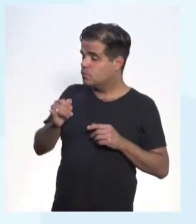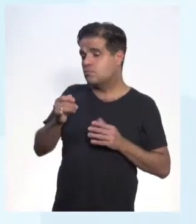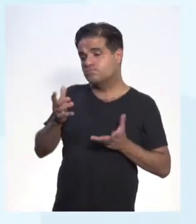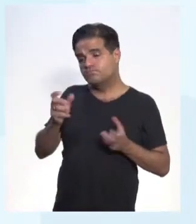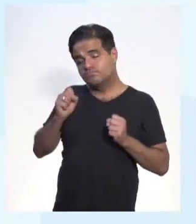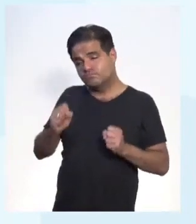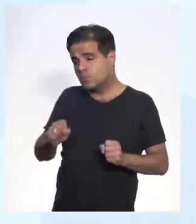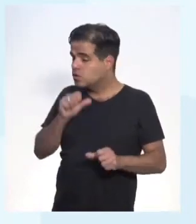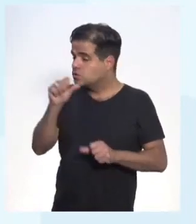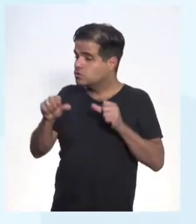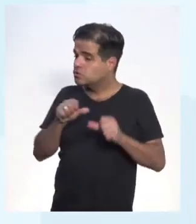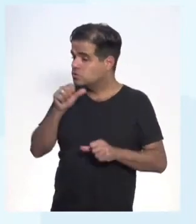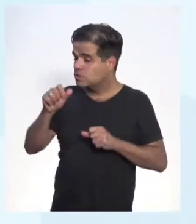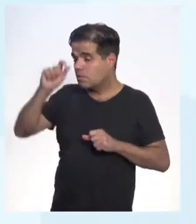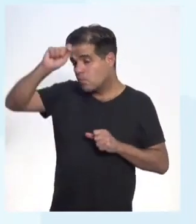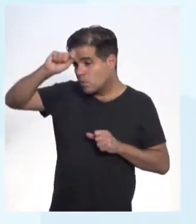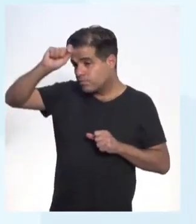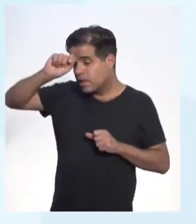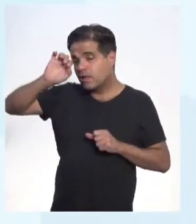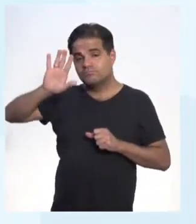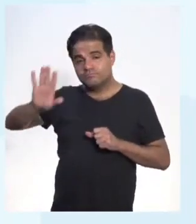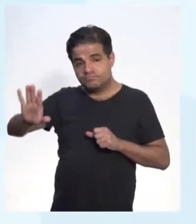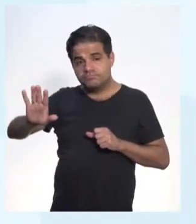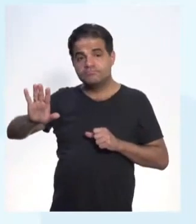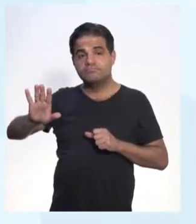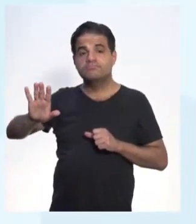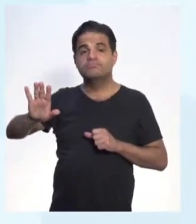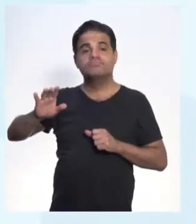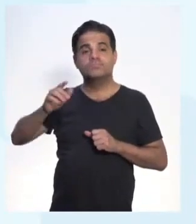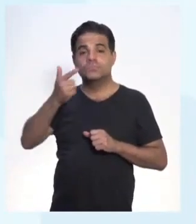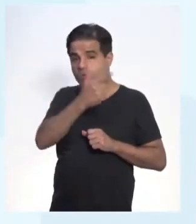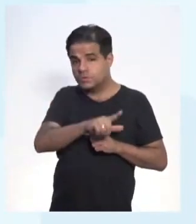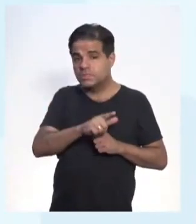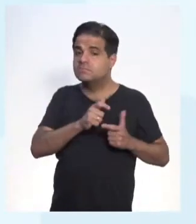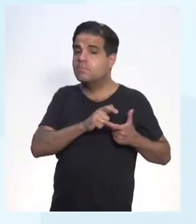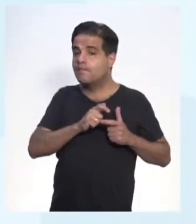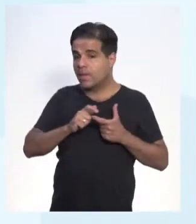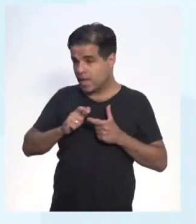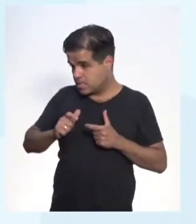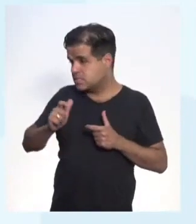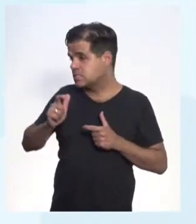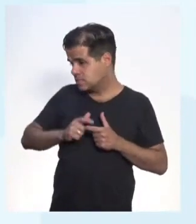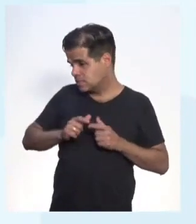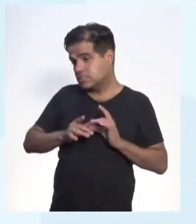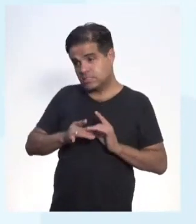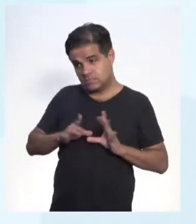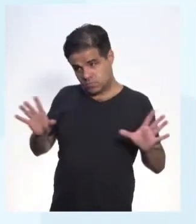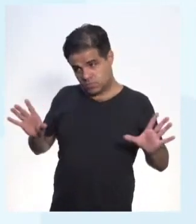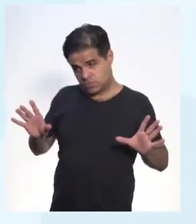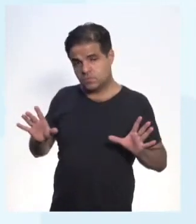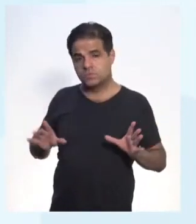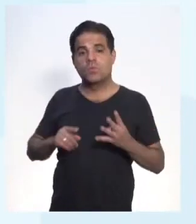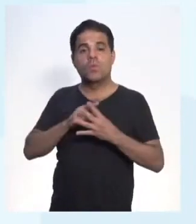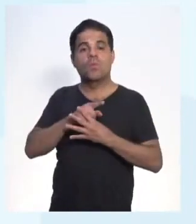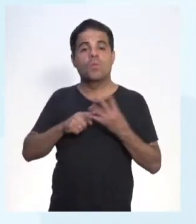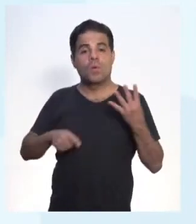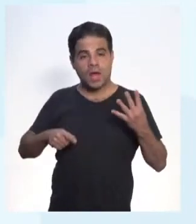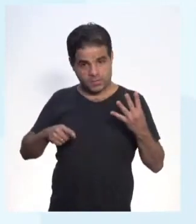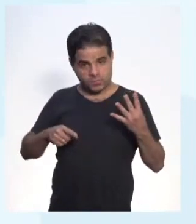poderia trocar o boné dentre as seguintes peças disponíveis: